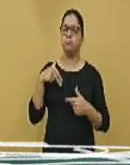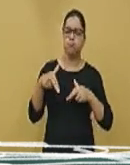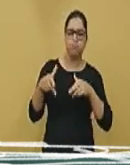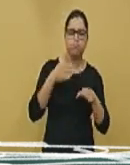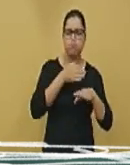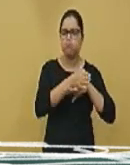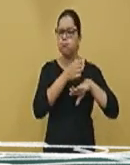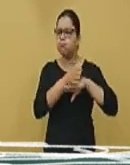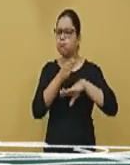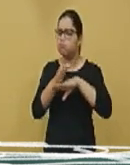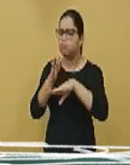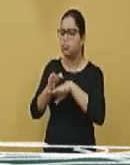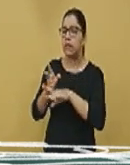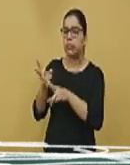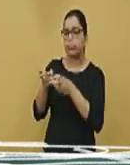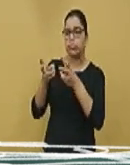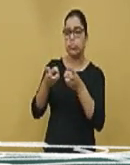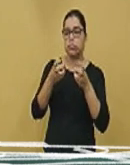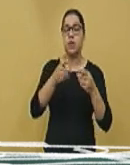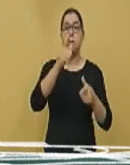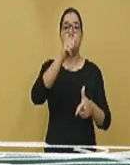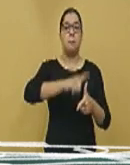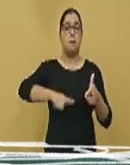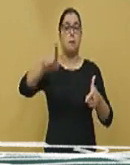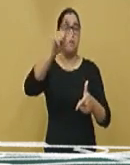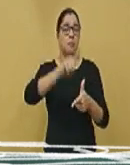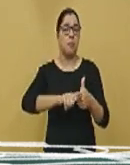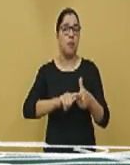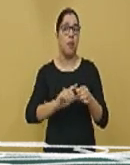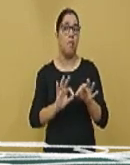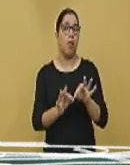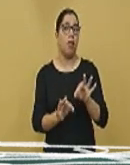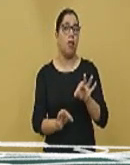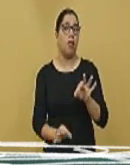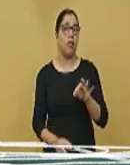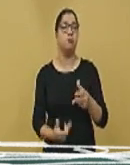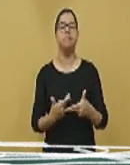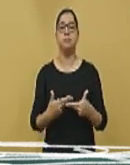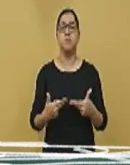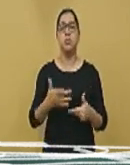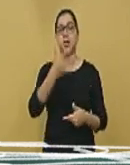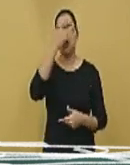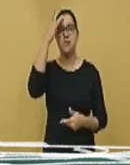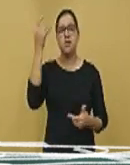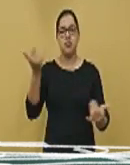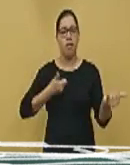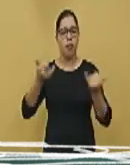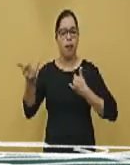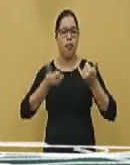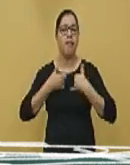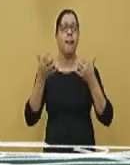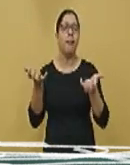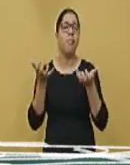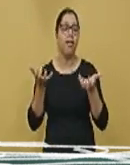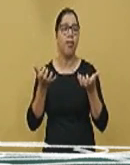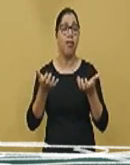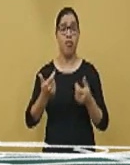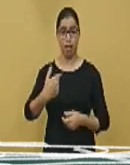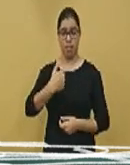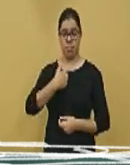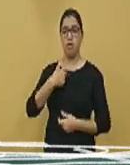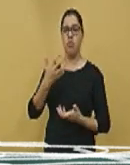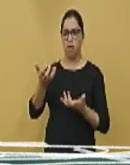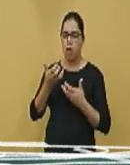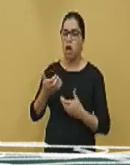mais problemas a gente identifica. Porque as pessoas estão dispostas a falar e nós estamos dispostos a ouvir. E a